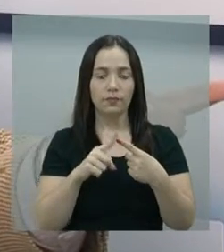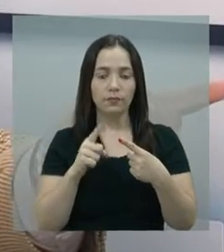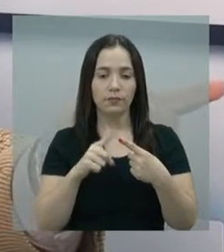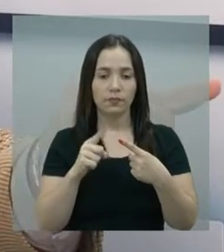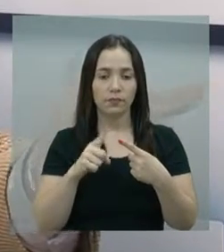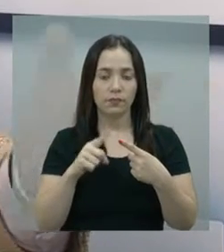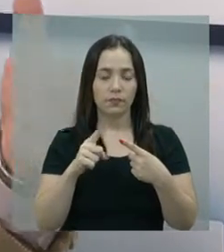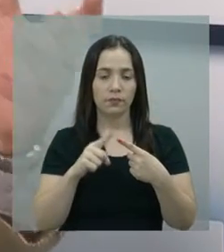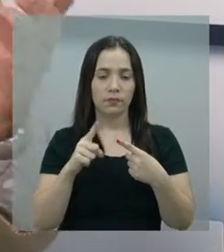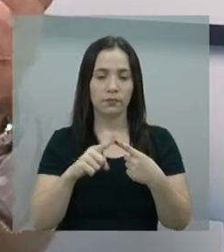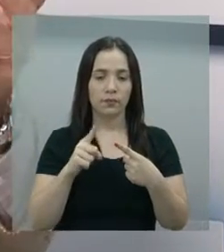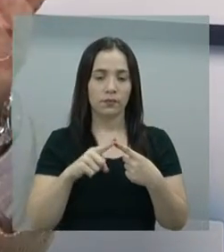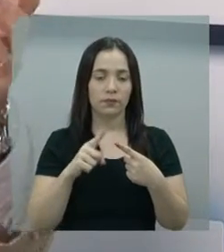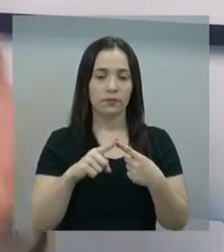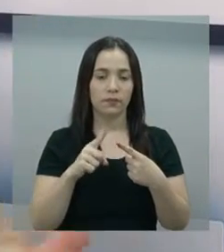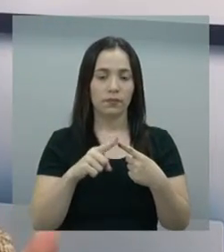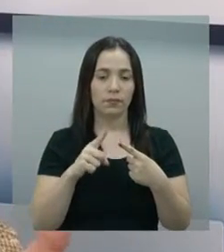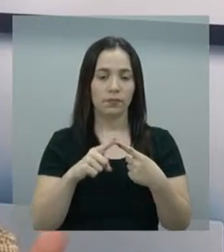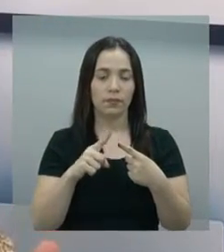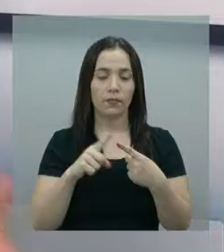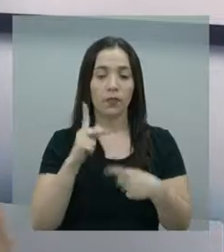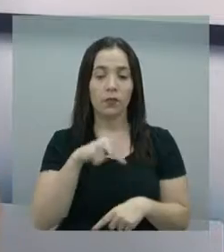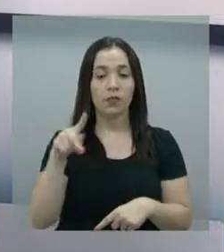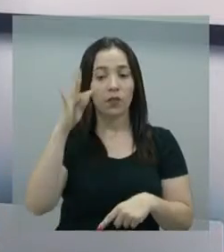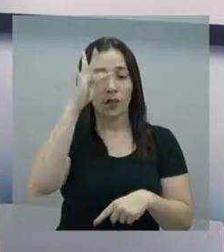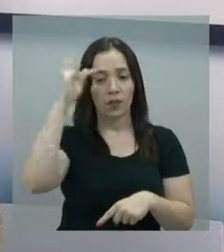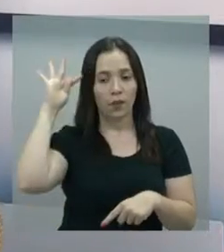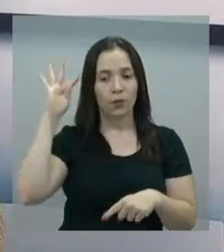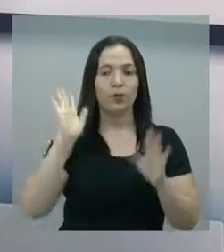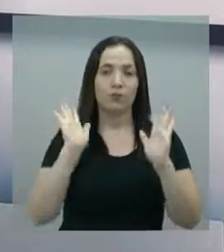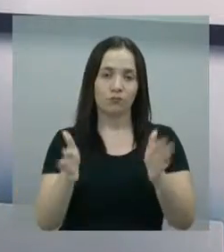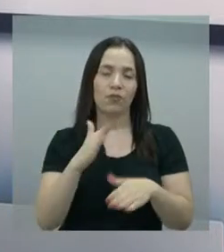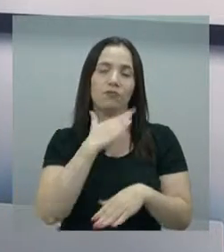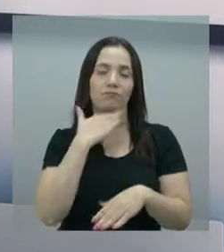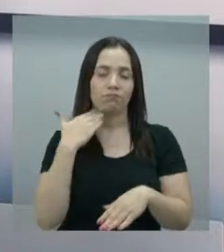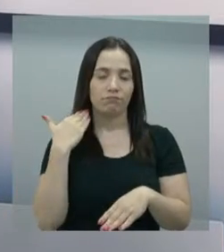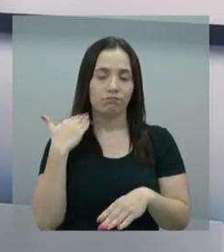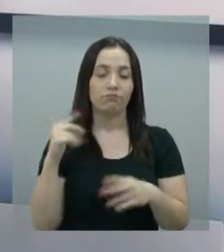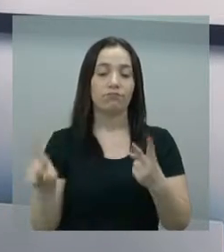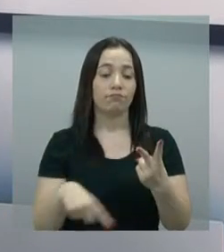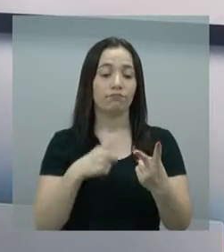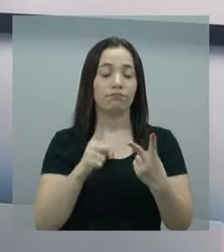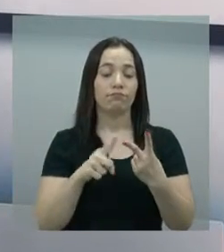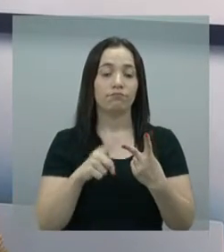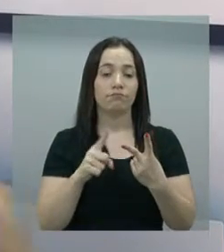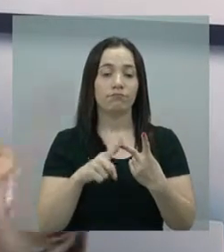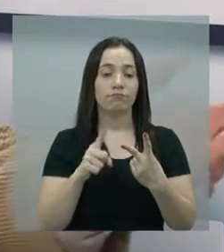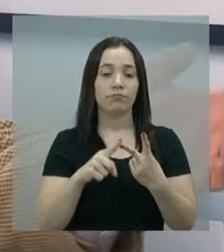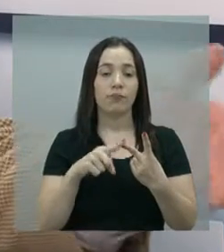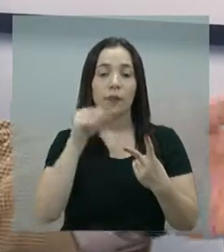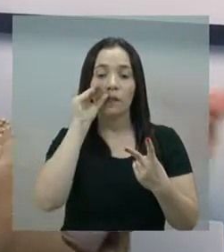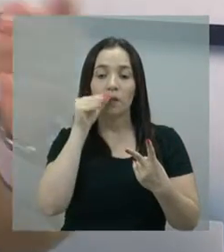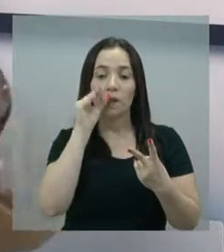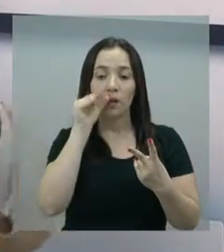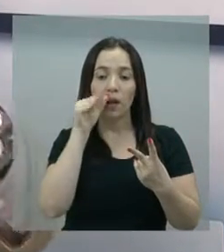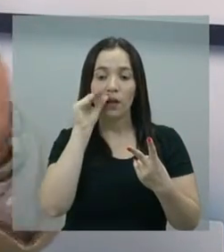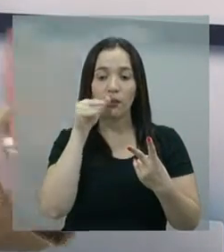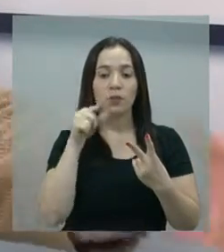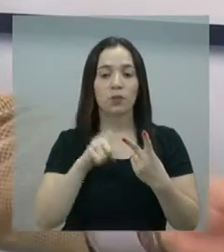era o inesquecível professor Teodoro, não está mais entre nós, e o outro é meu amigo Arthur Bruno, que